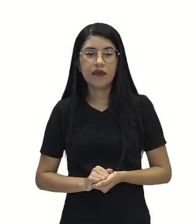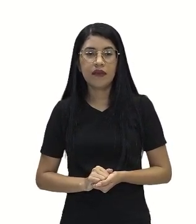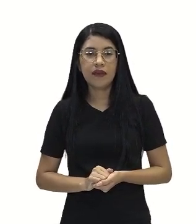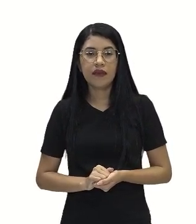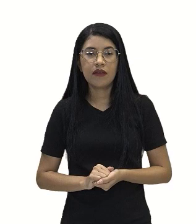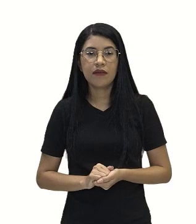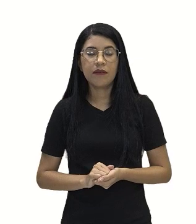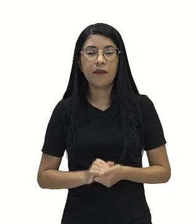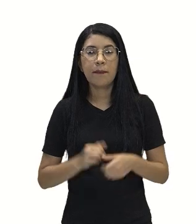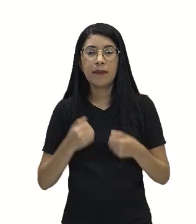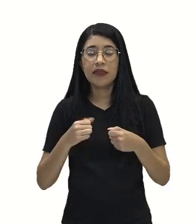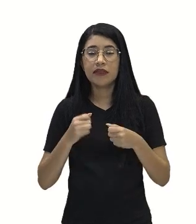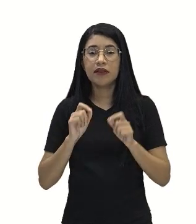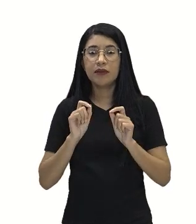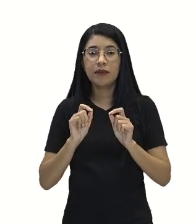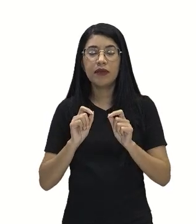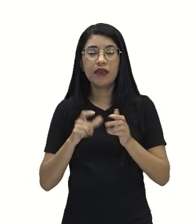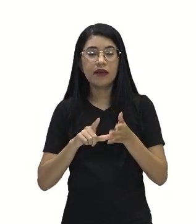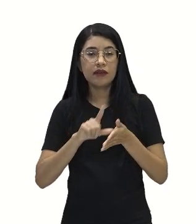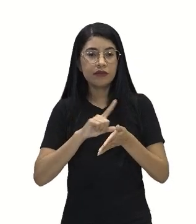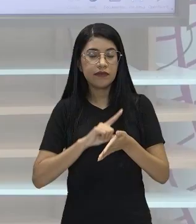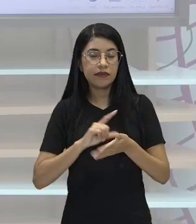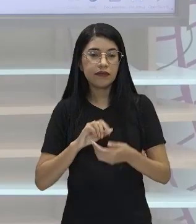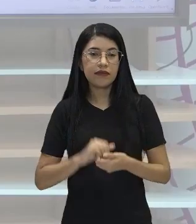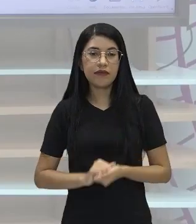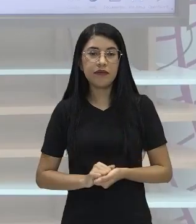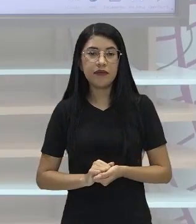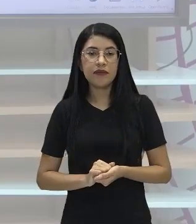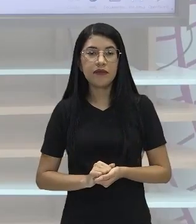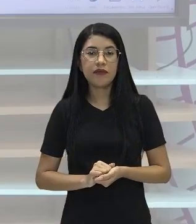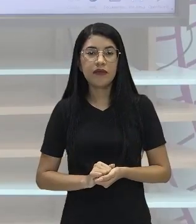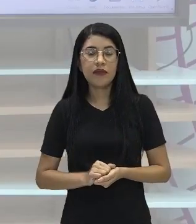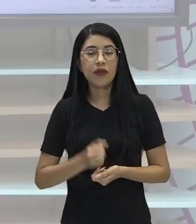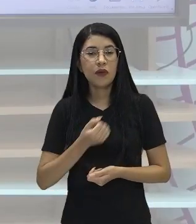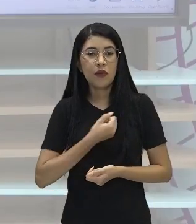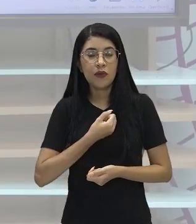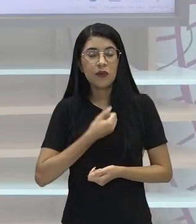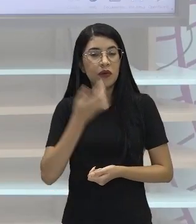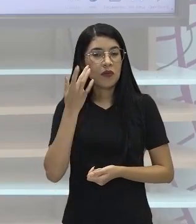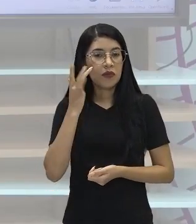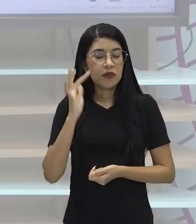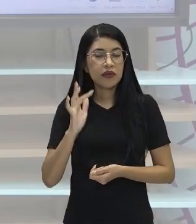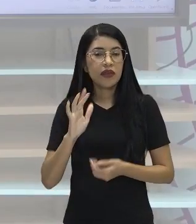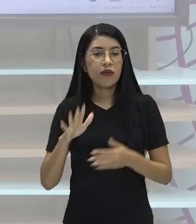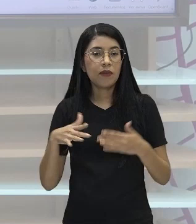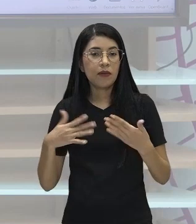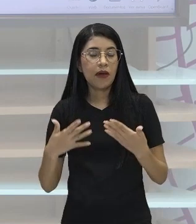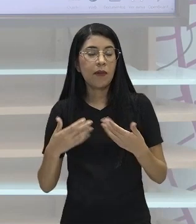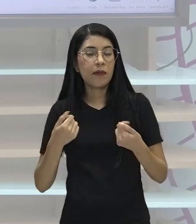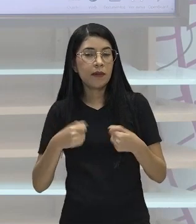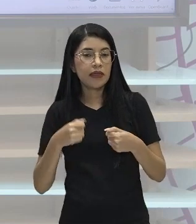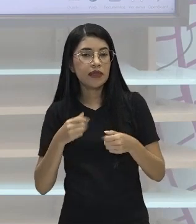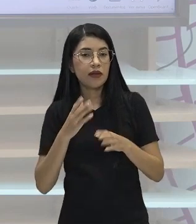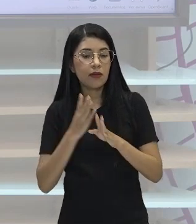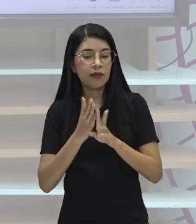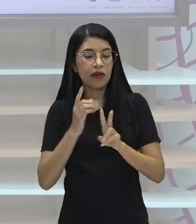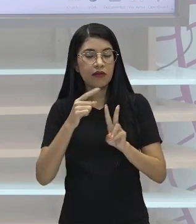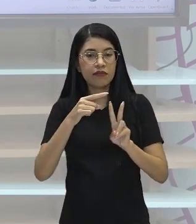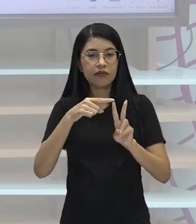vai fazer é, primeiro, eu tenho um número que eu desconheço, né? E nós queremos saber qual é a raiz